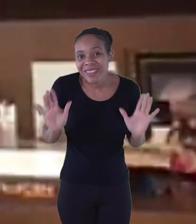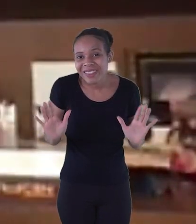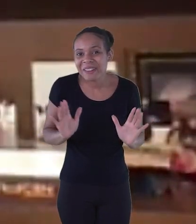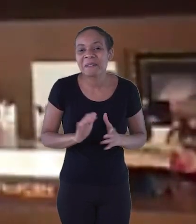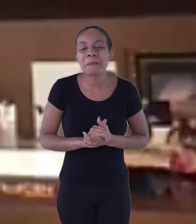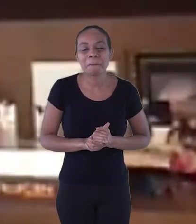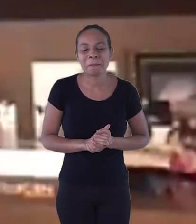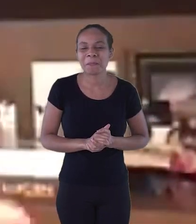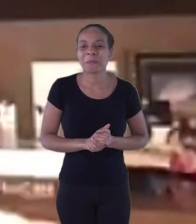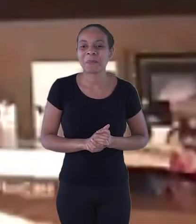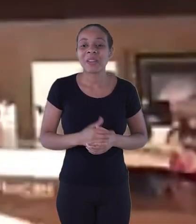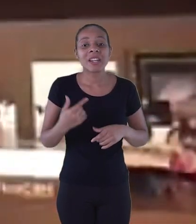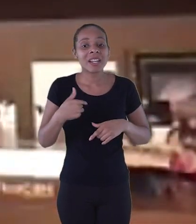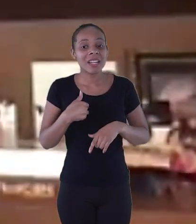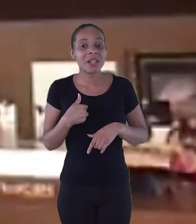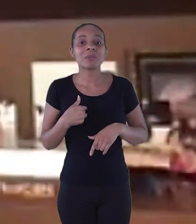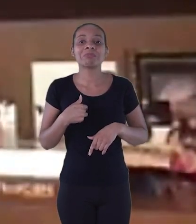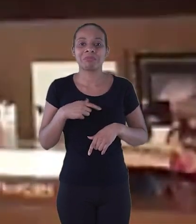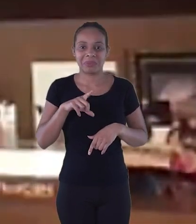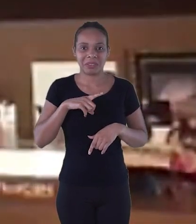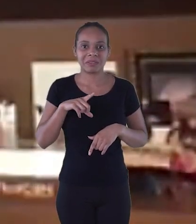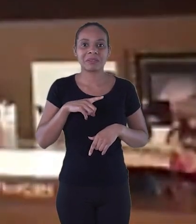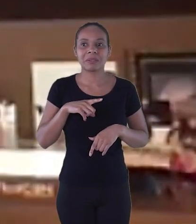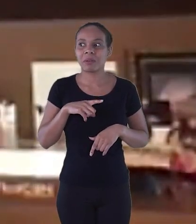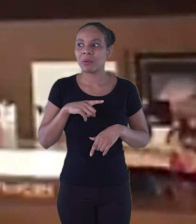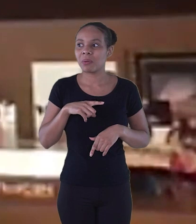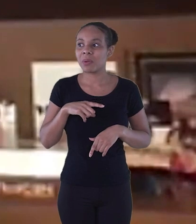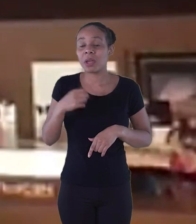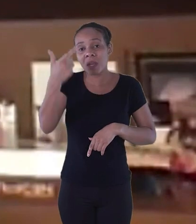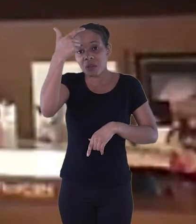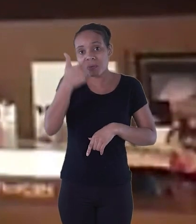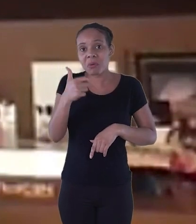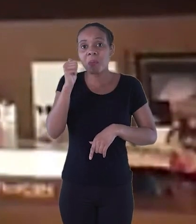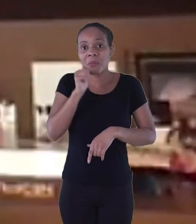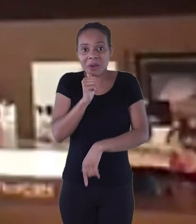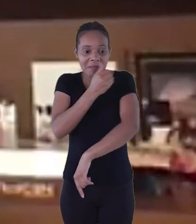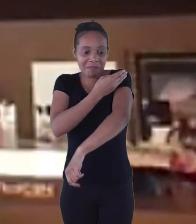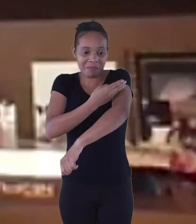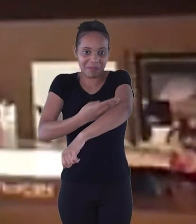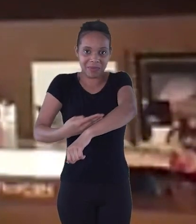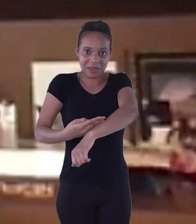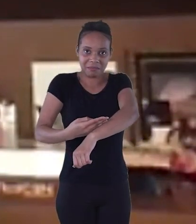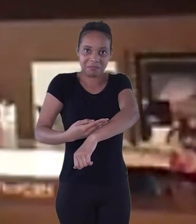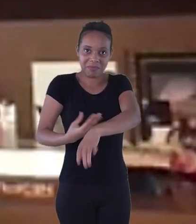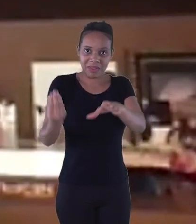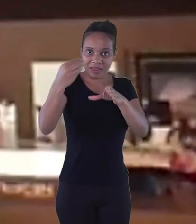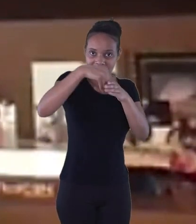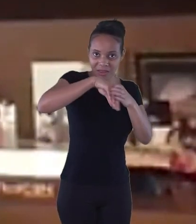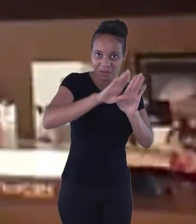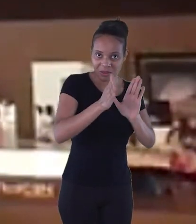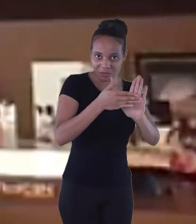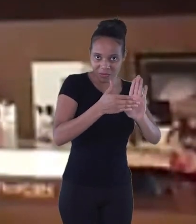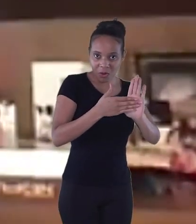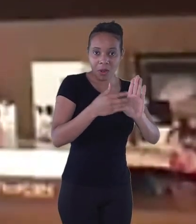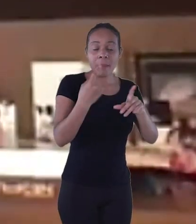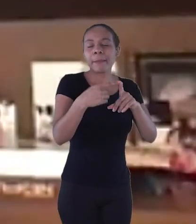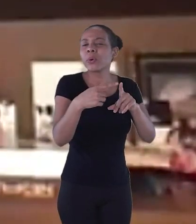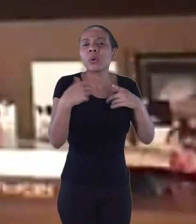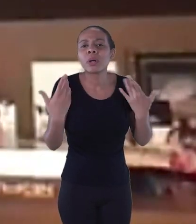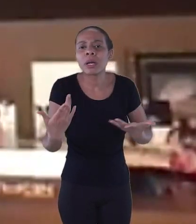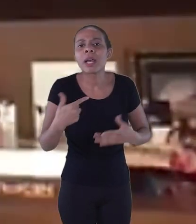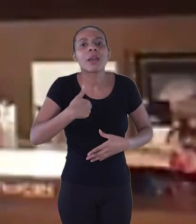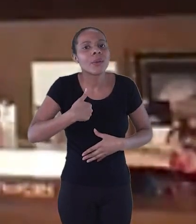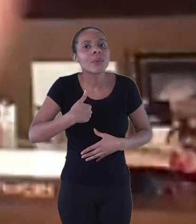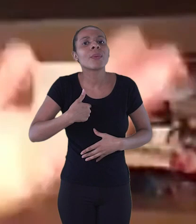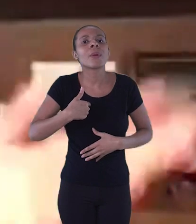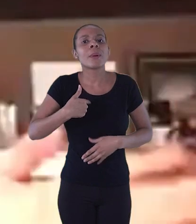e antropóloga branca desse projeto, porque eu acho que o racismo é uma questão que tem que contar com protagonismo